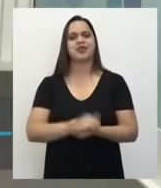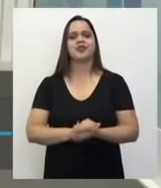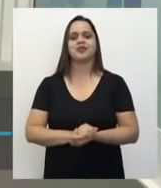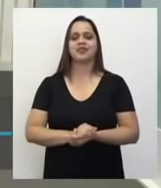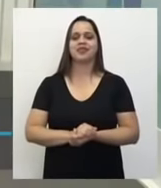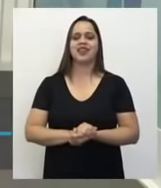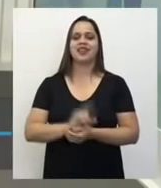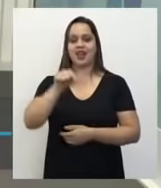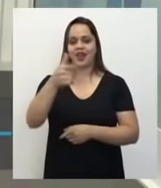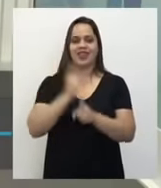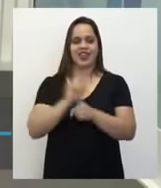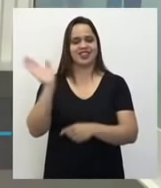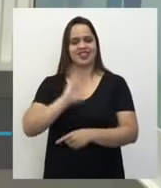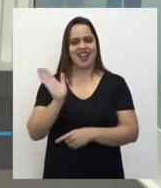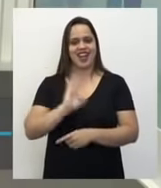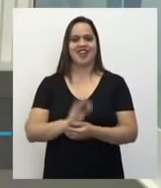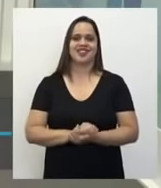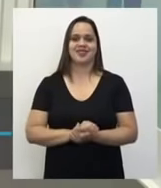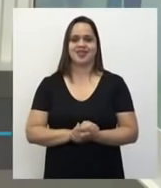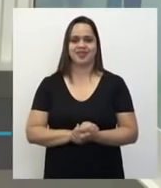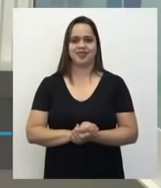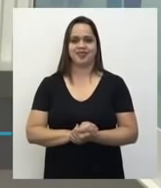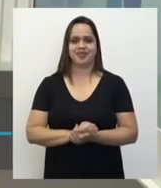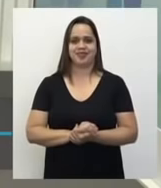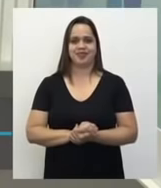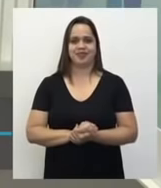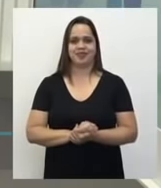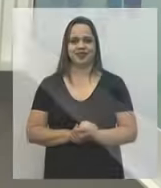na próxima aula, turma. Tchau. Tchau.